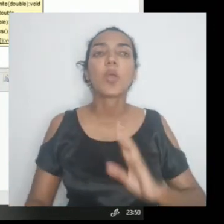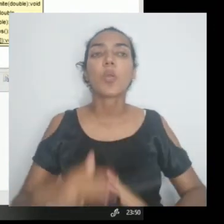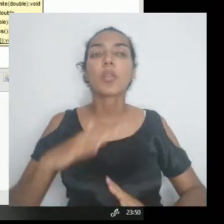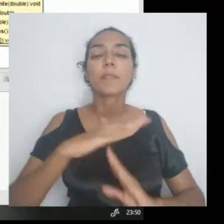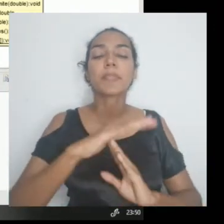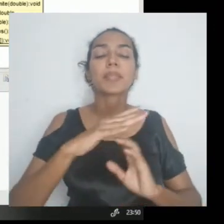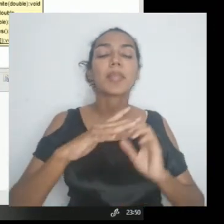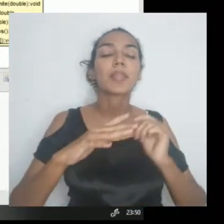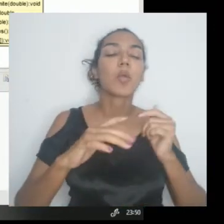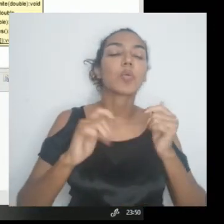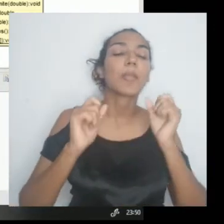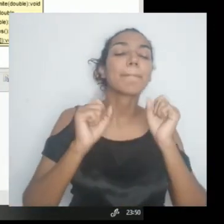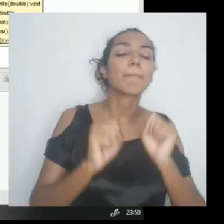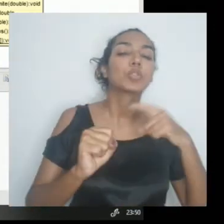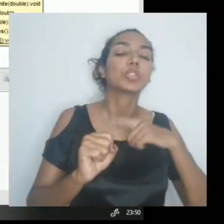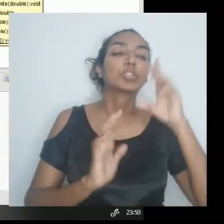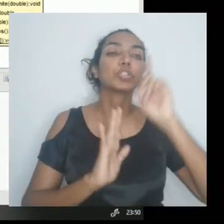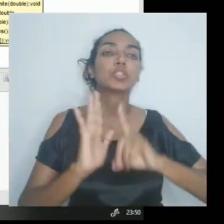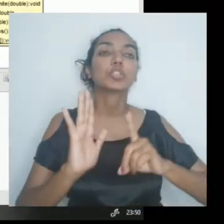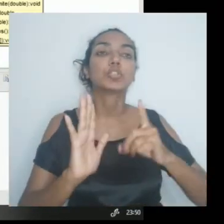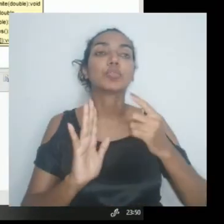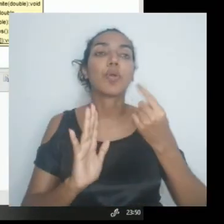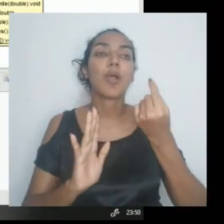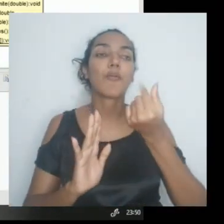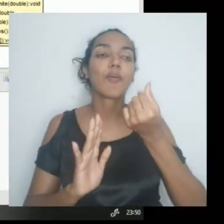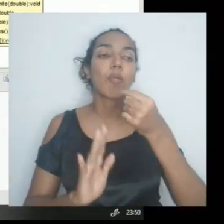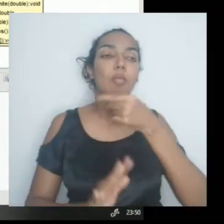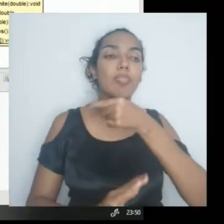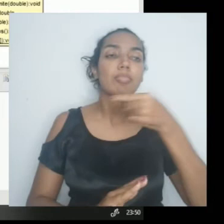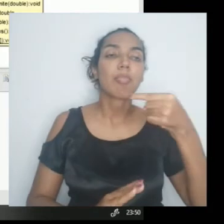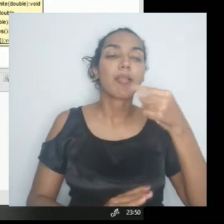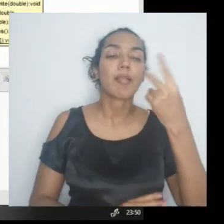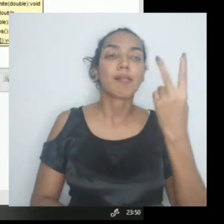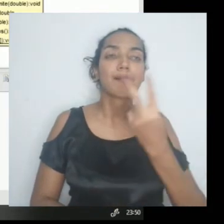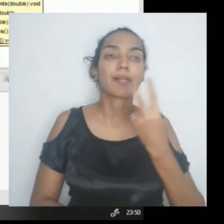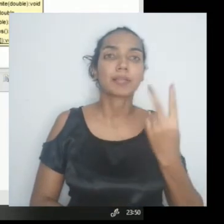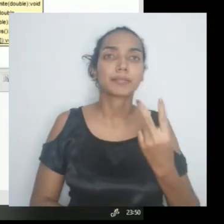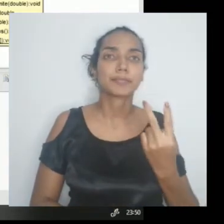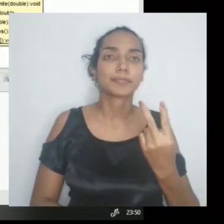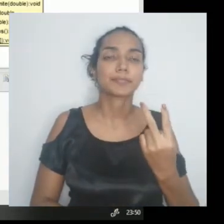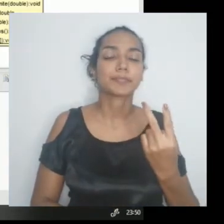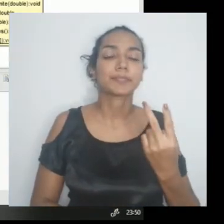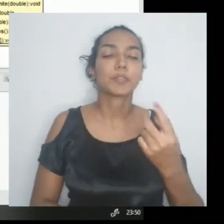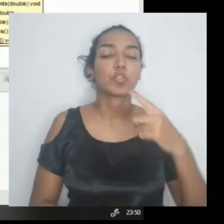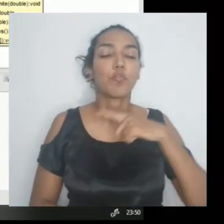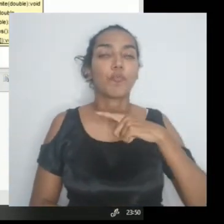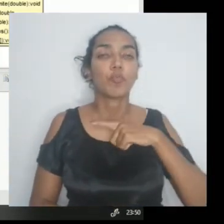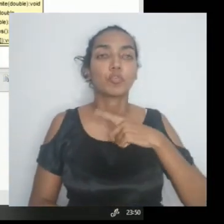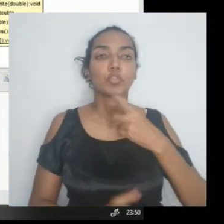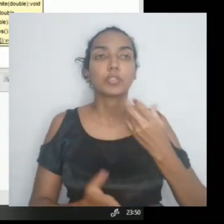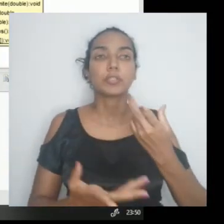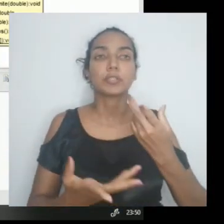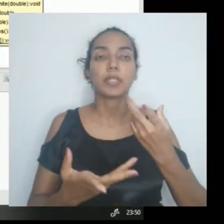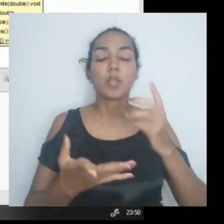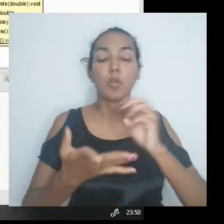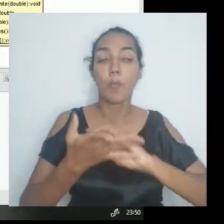conta especial, eu vou ter um método do tipo aumentar limite, que eu vou aumentar um determinado valor no limite, this.limit aumenta. Eu vou ter o getLimit